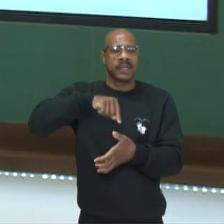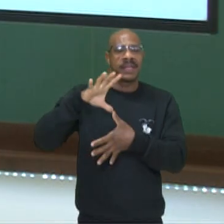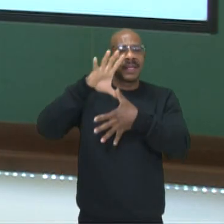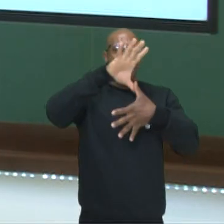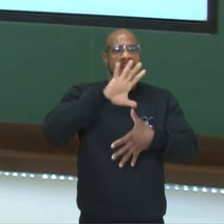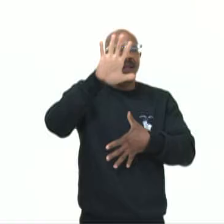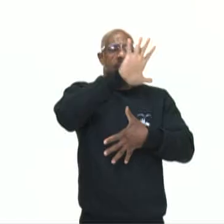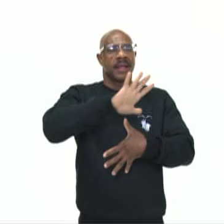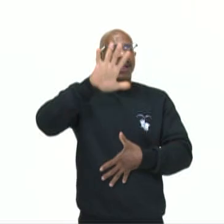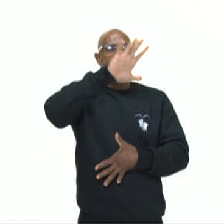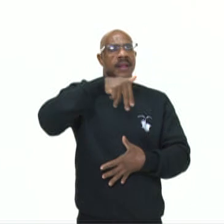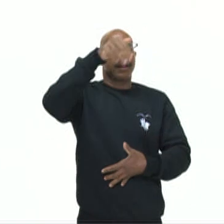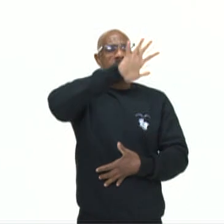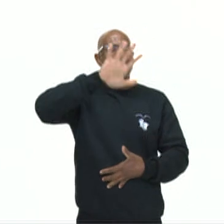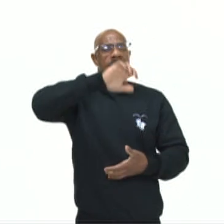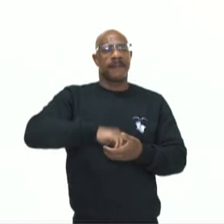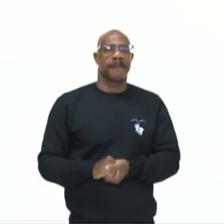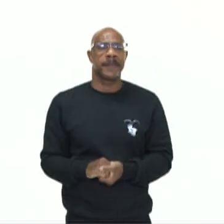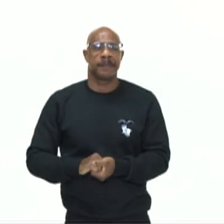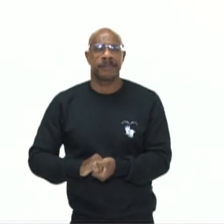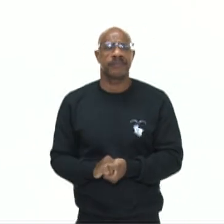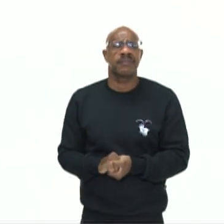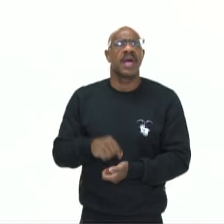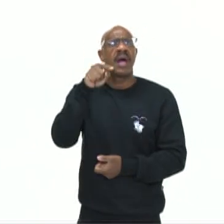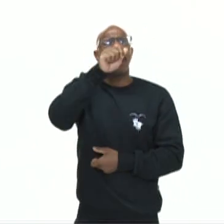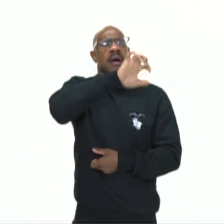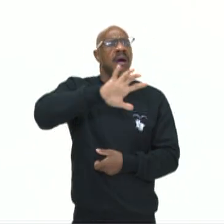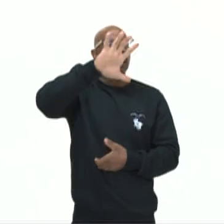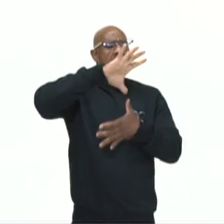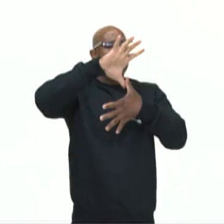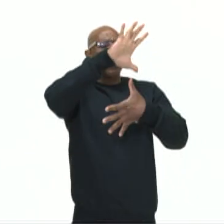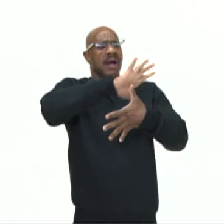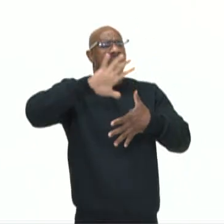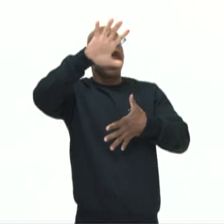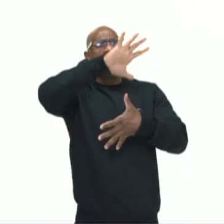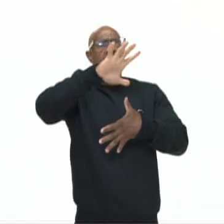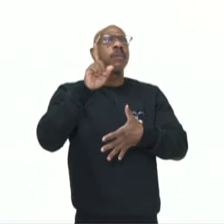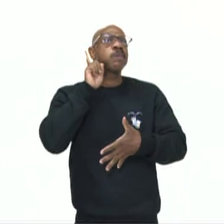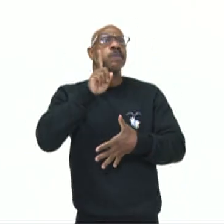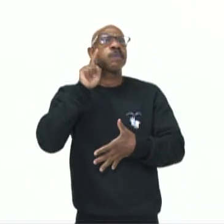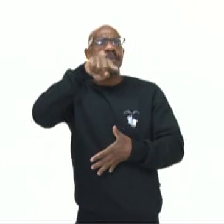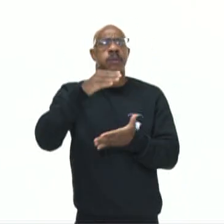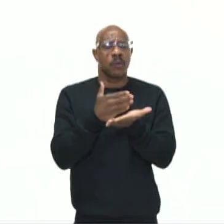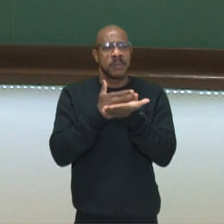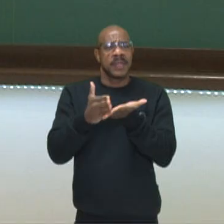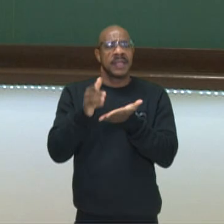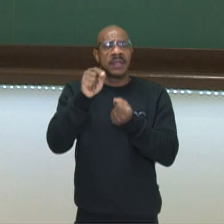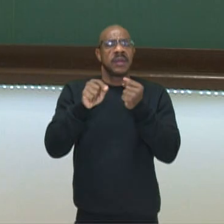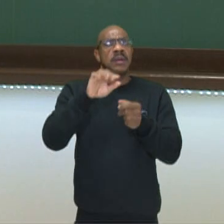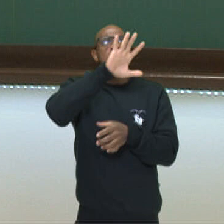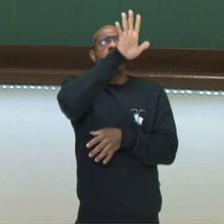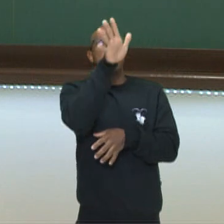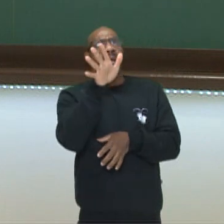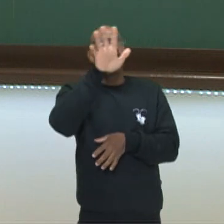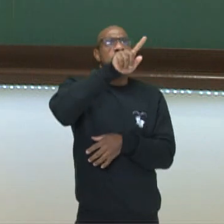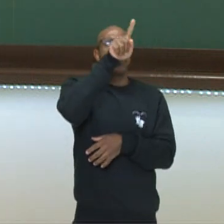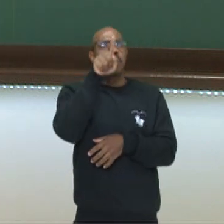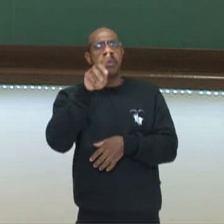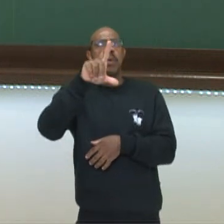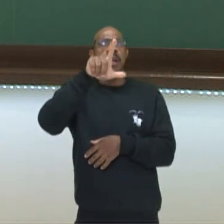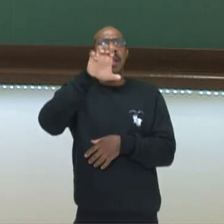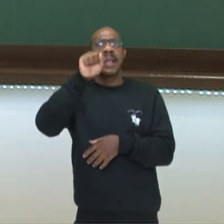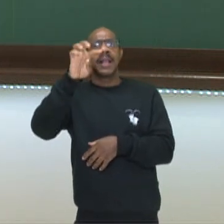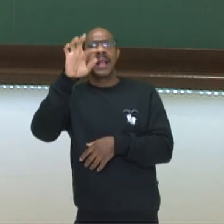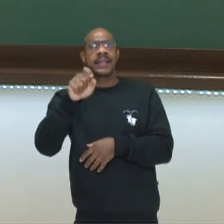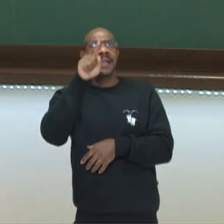Então aqui, a colonização dos Estados Unidos, ela se inicia pela costa leste, A região dos Estados Unidos em que ela